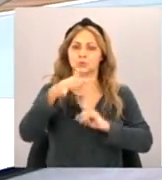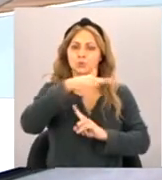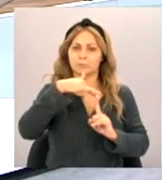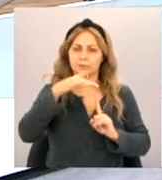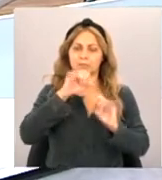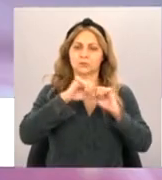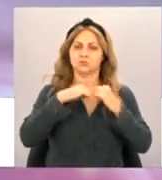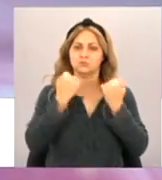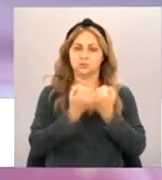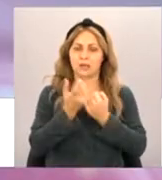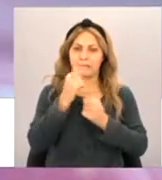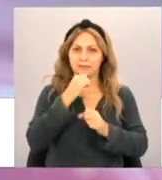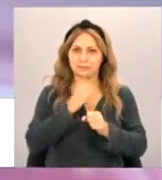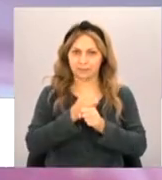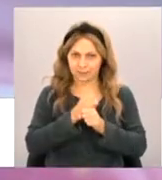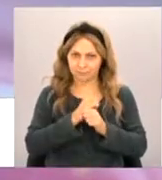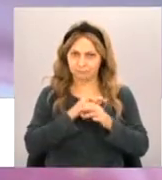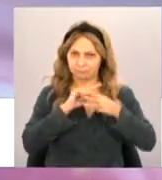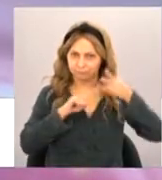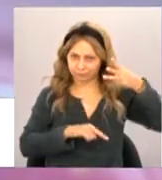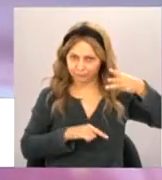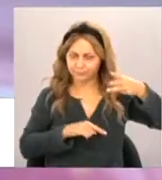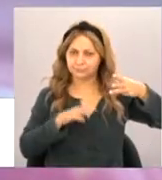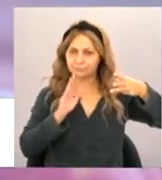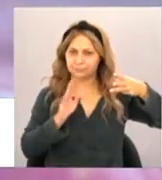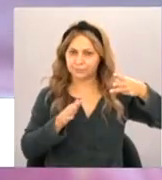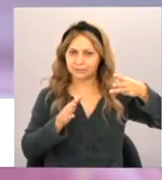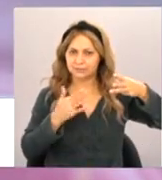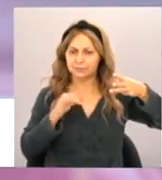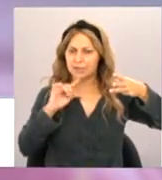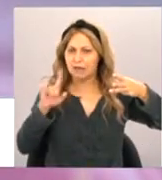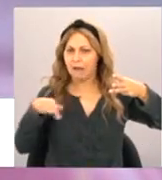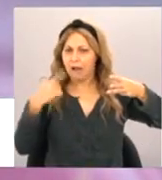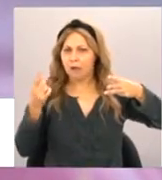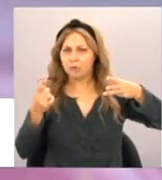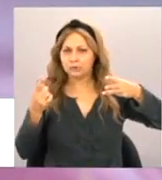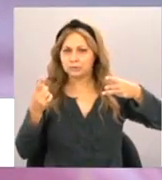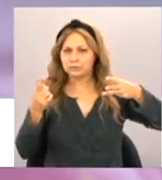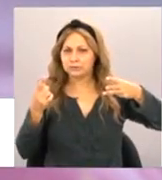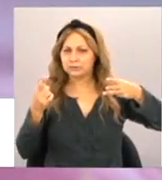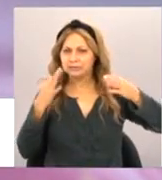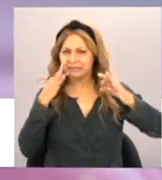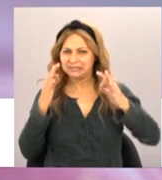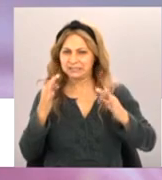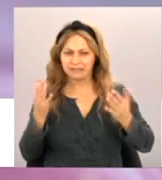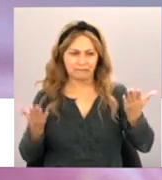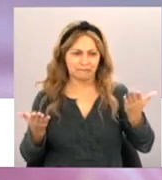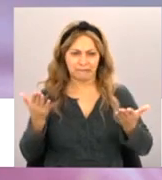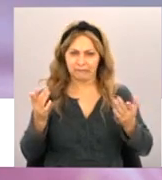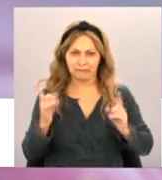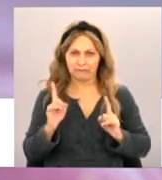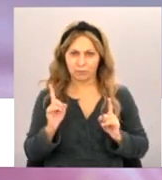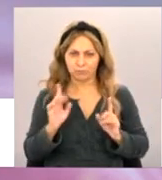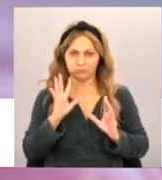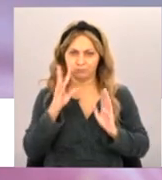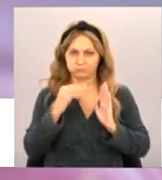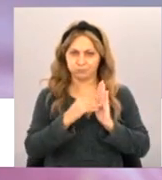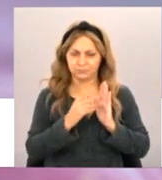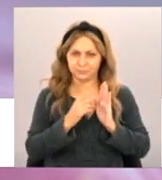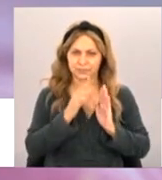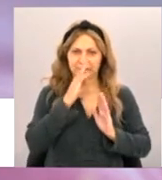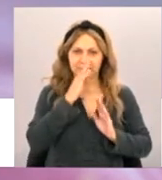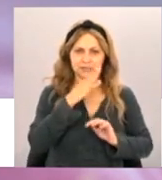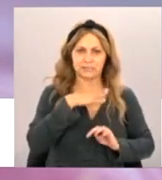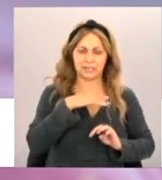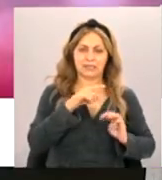sociais e laborais mas a questões que não batem a volta por parte de volta digamos assim se superpõem o